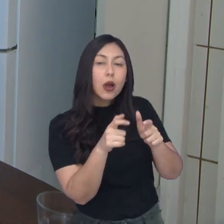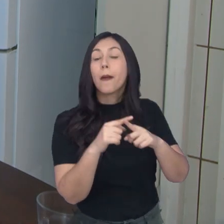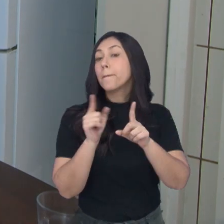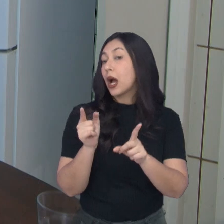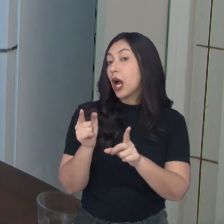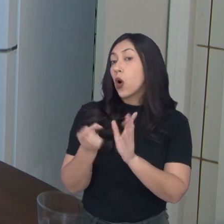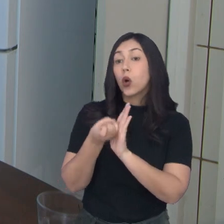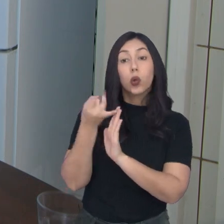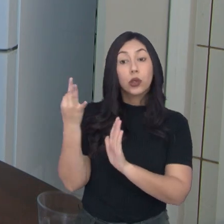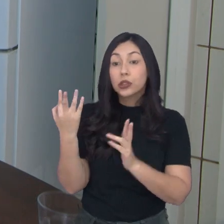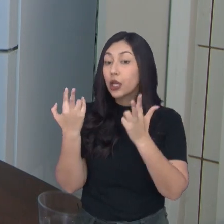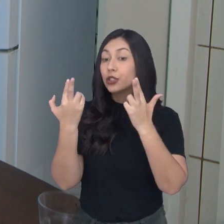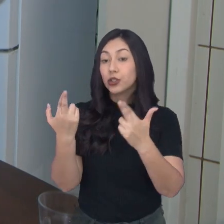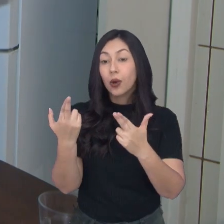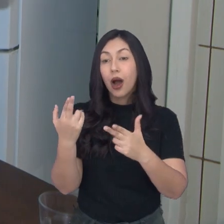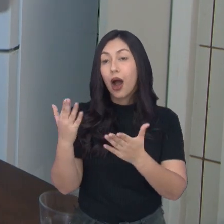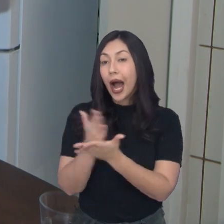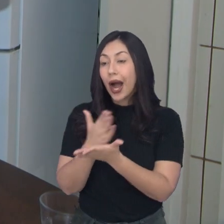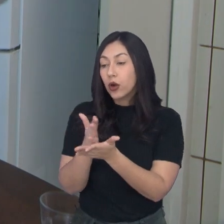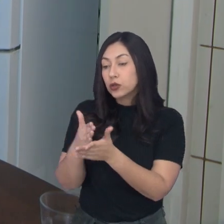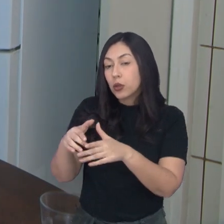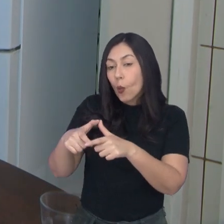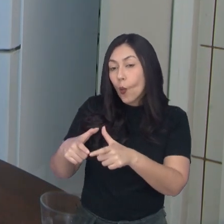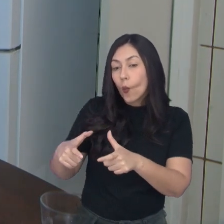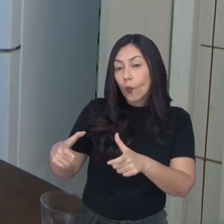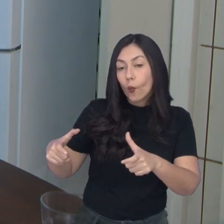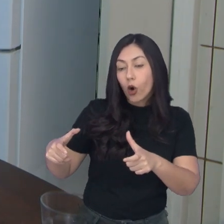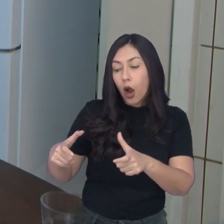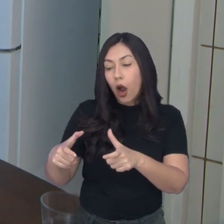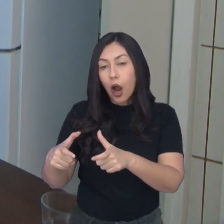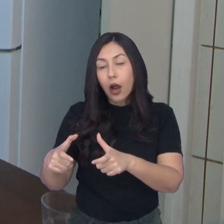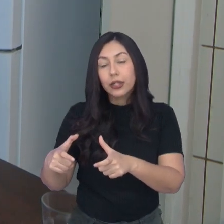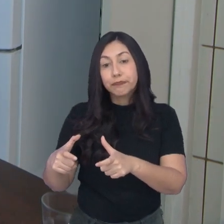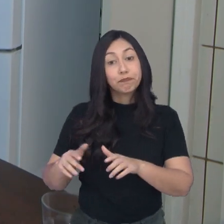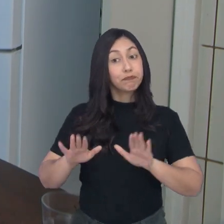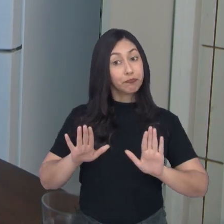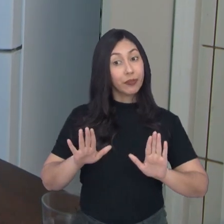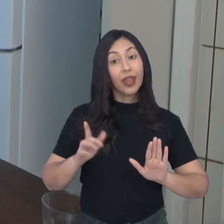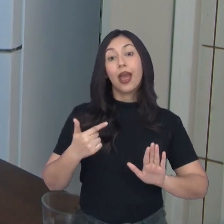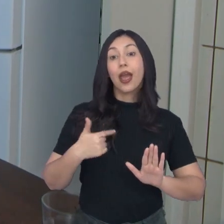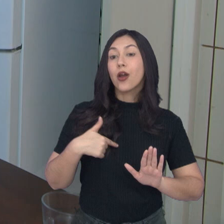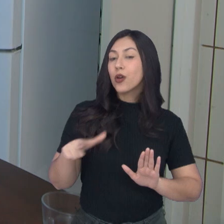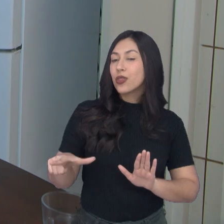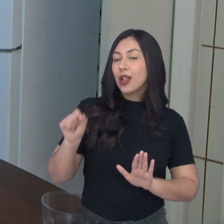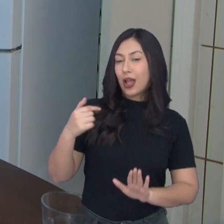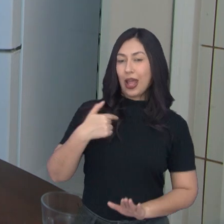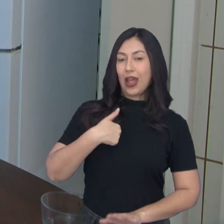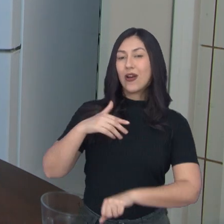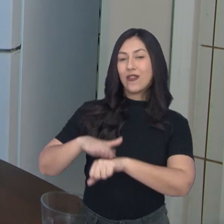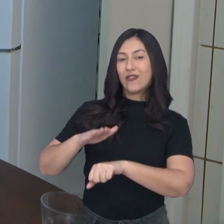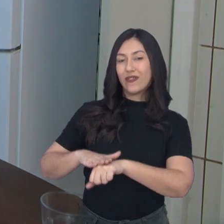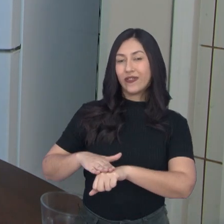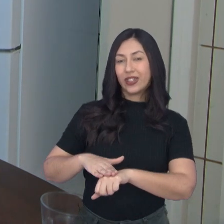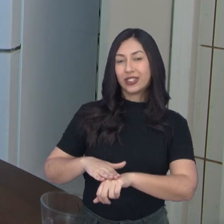o mesmo, mas um usa o chocolate derreteu, o outro fica por baixo, cada um fica diferente. Bom, Fernanda, eu vou pegar, esse foi o que eu fiz, né? Foi. A